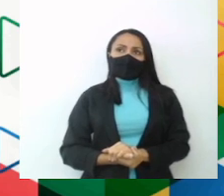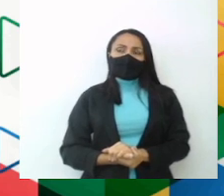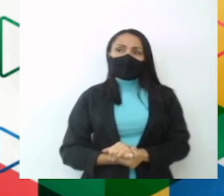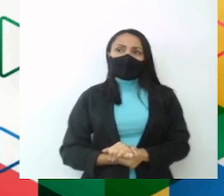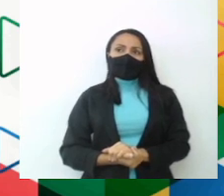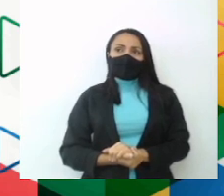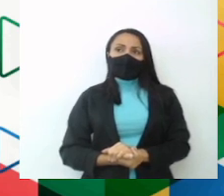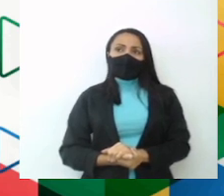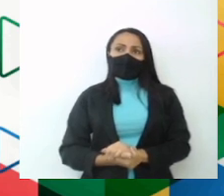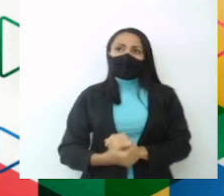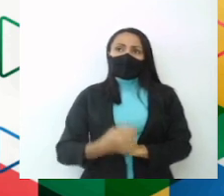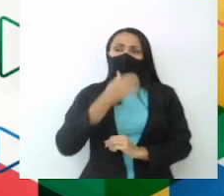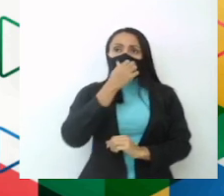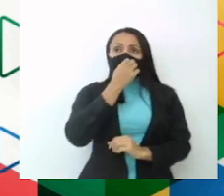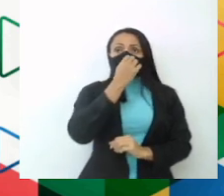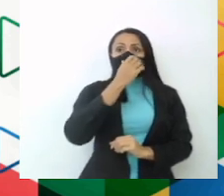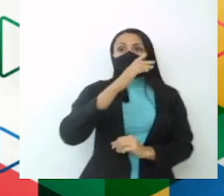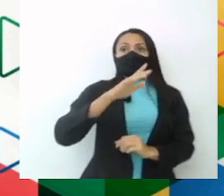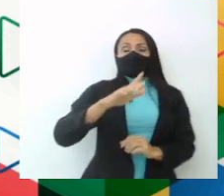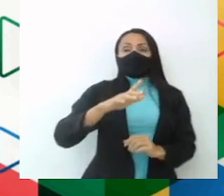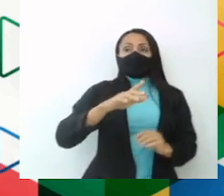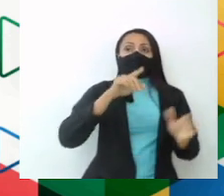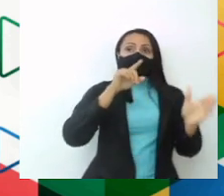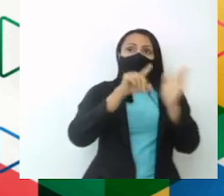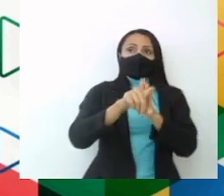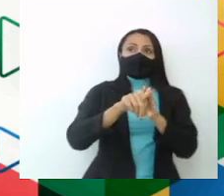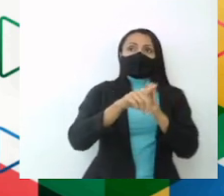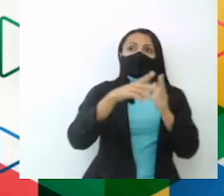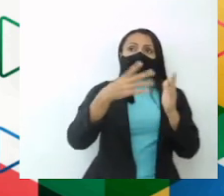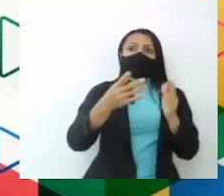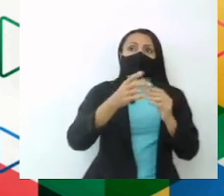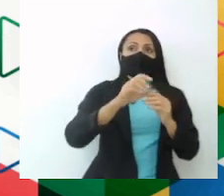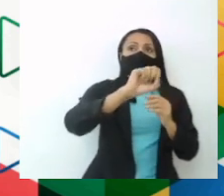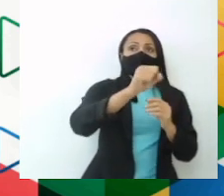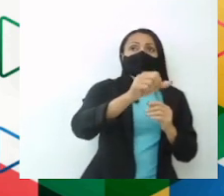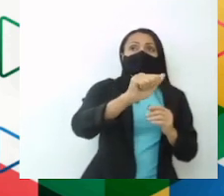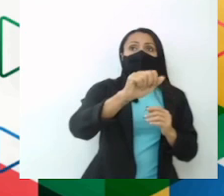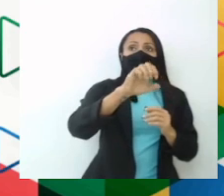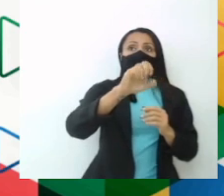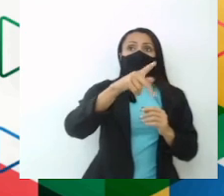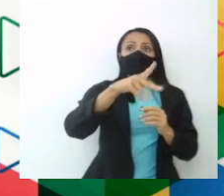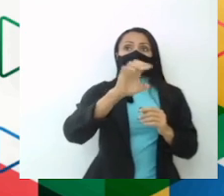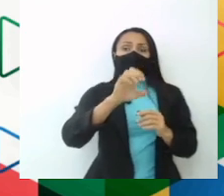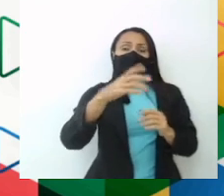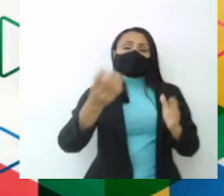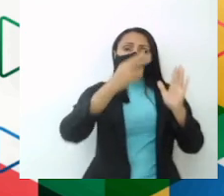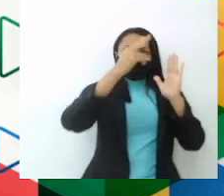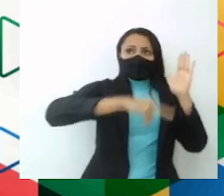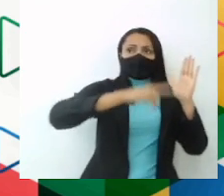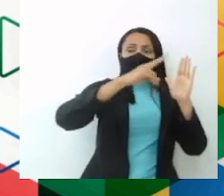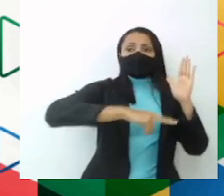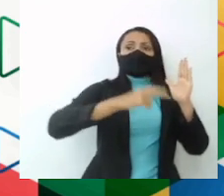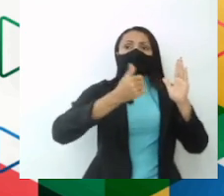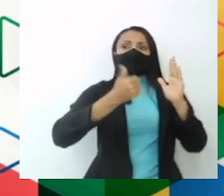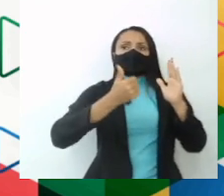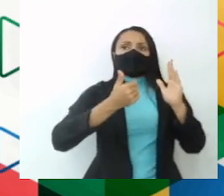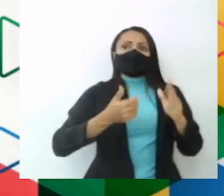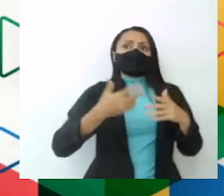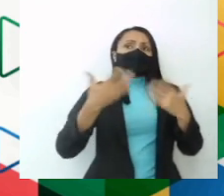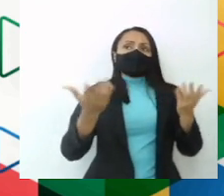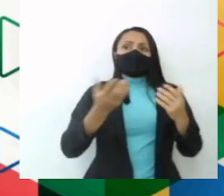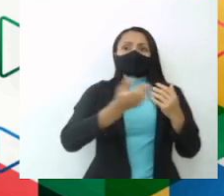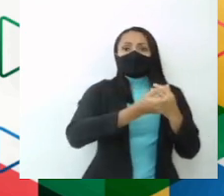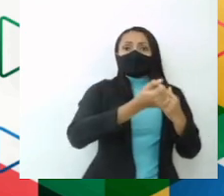Ó, a questão do SAEP, e ela diz o seguinte, vamos lá. Vamos fazer a primeira leitura e identificar quais são as grandezas que